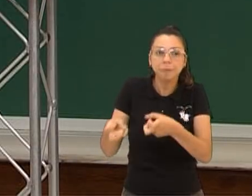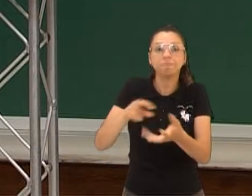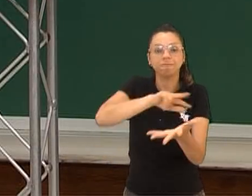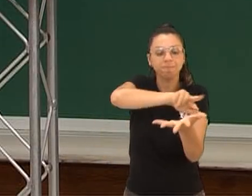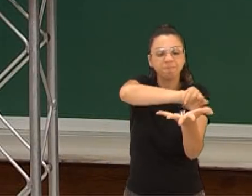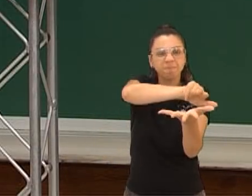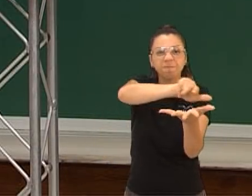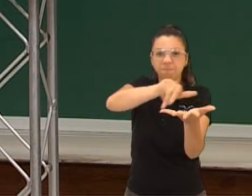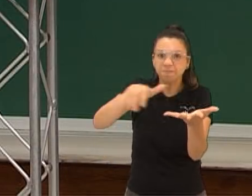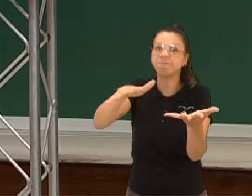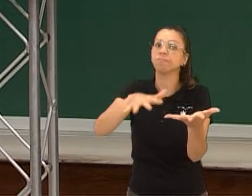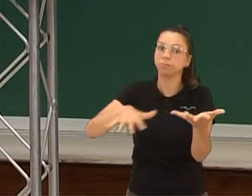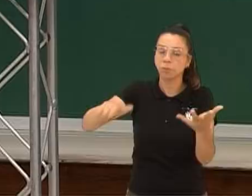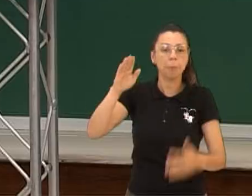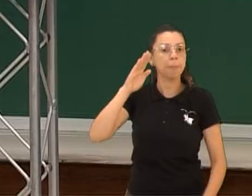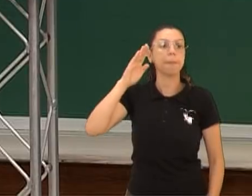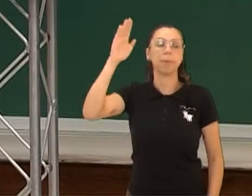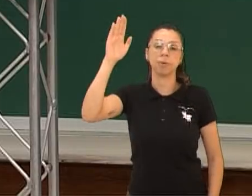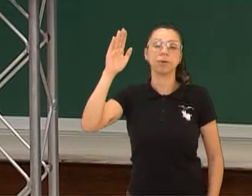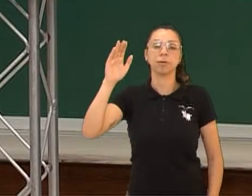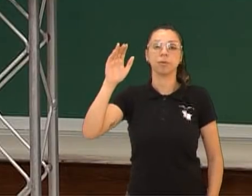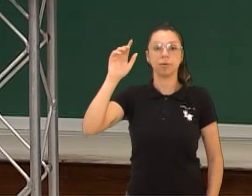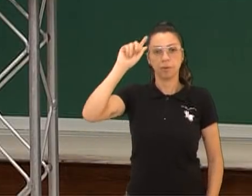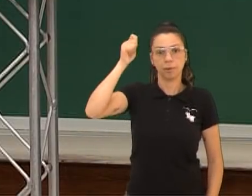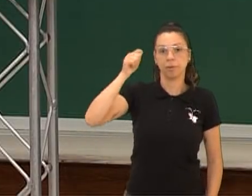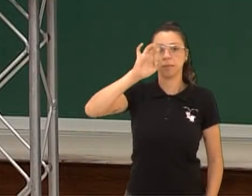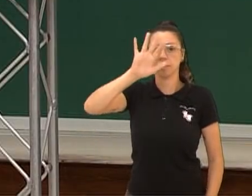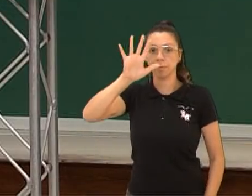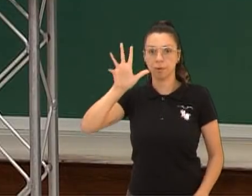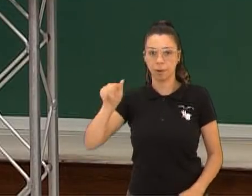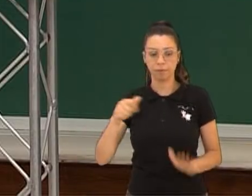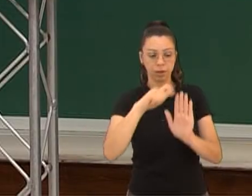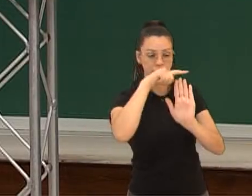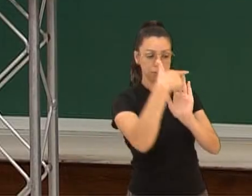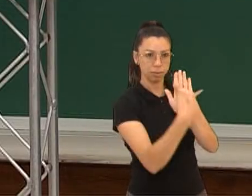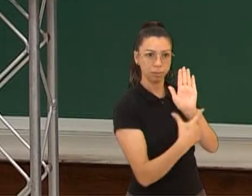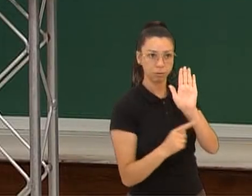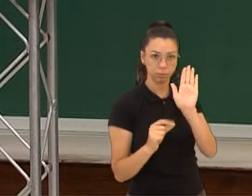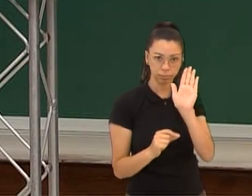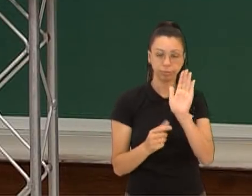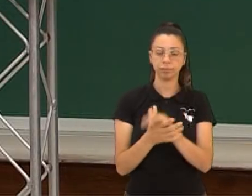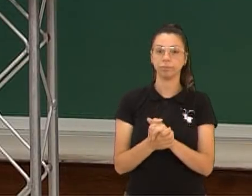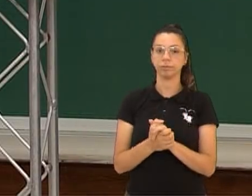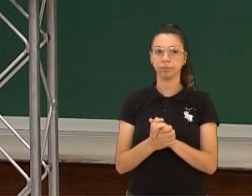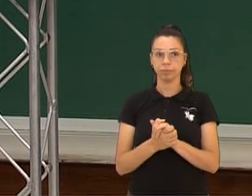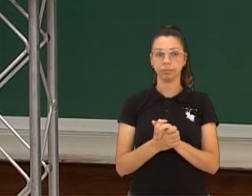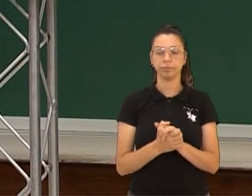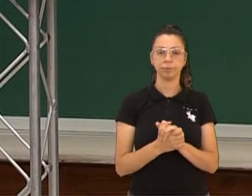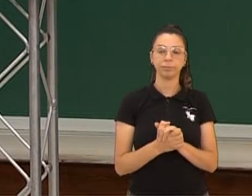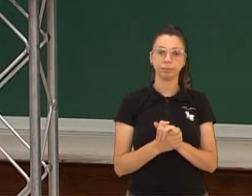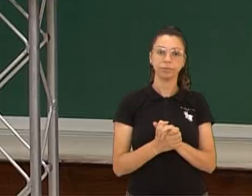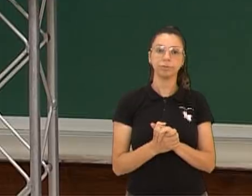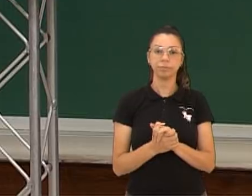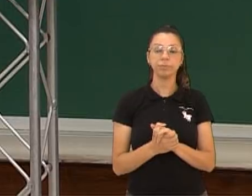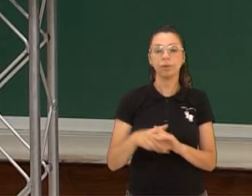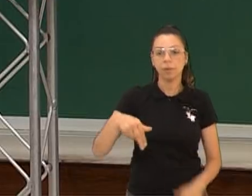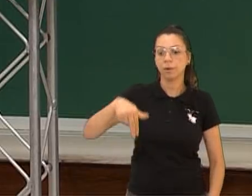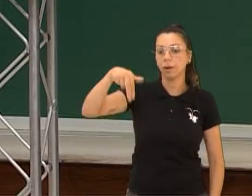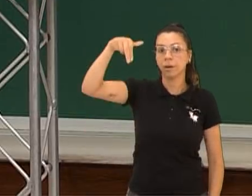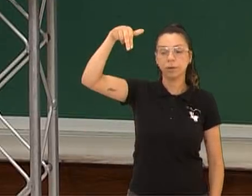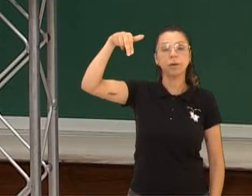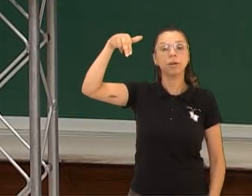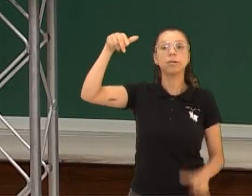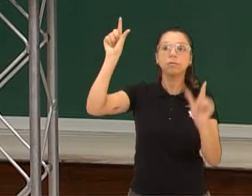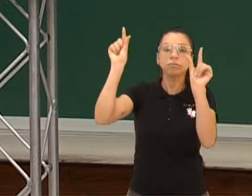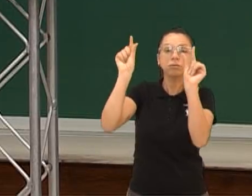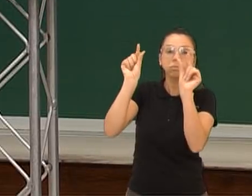em toda a região, principalmente na África subsaariana. A gente vê que ao norte a atividade extrativista é um